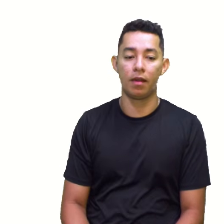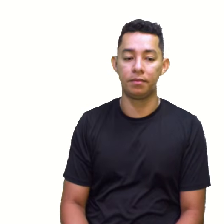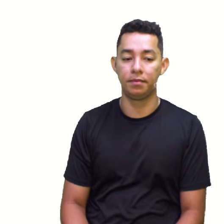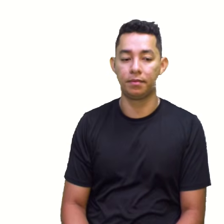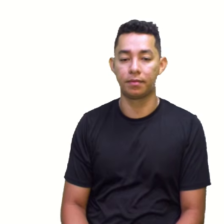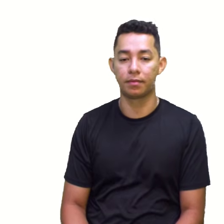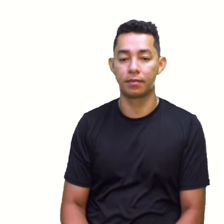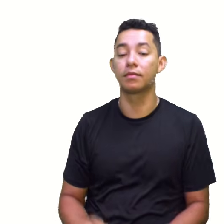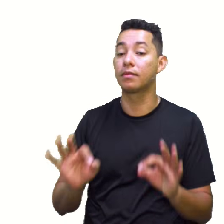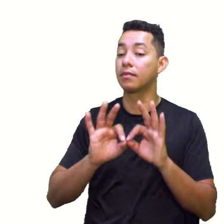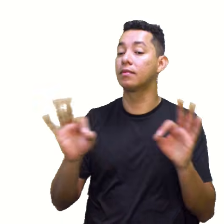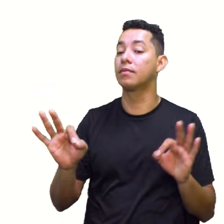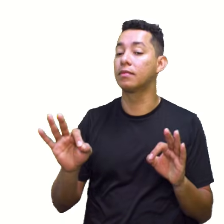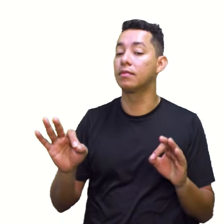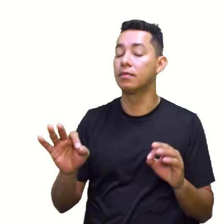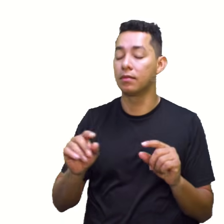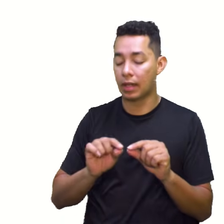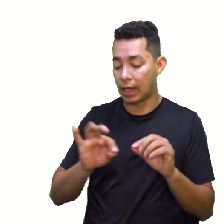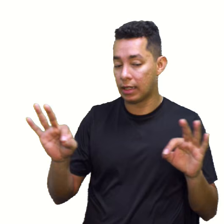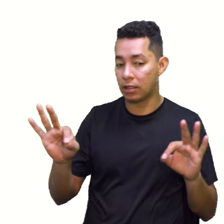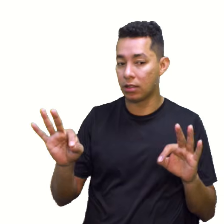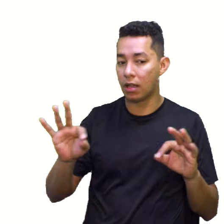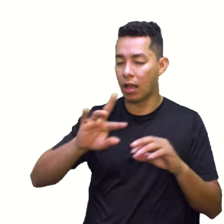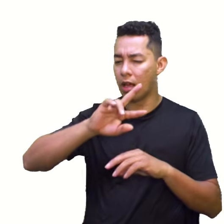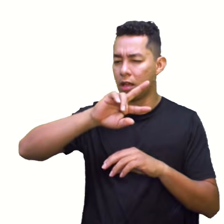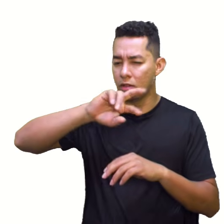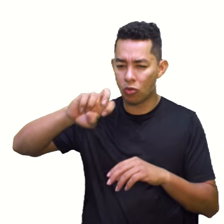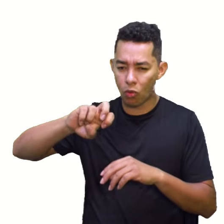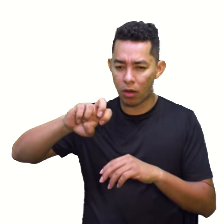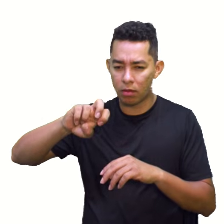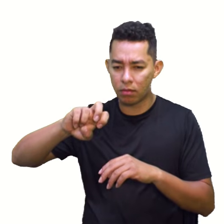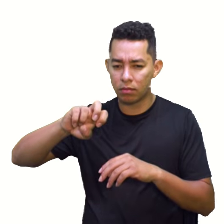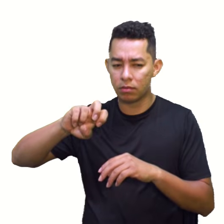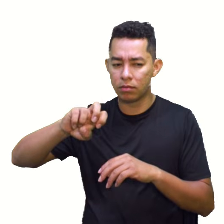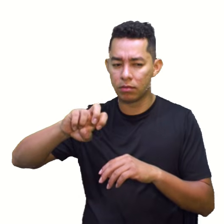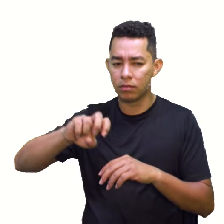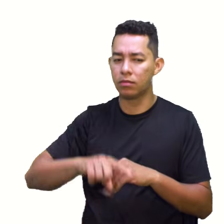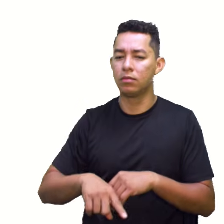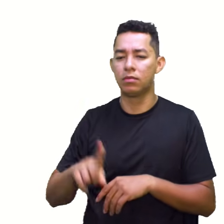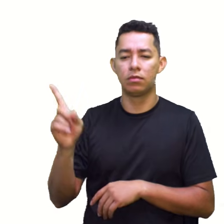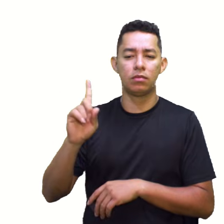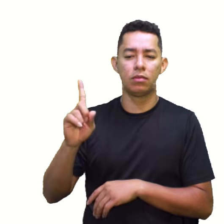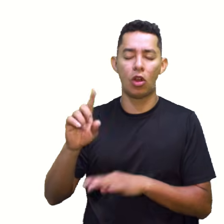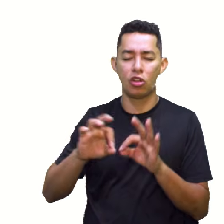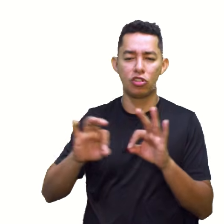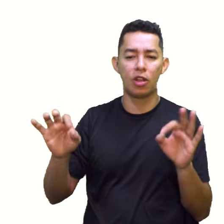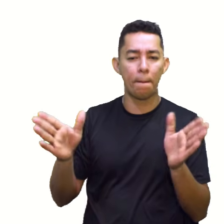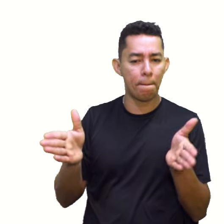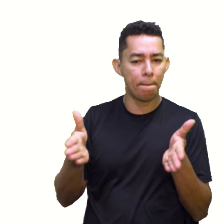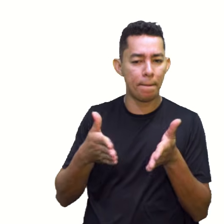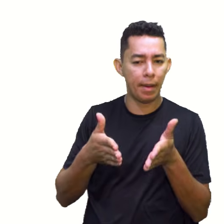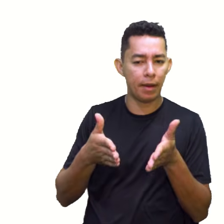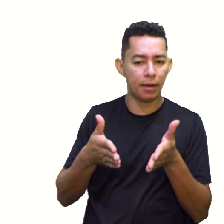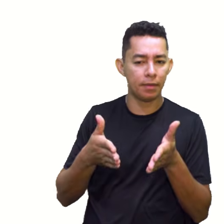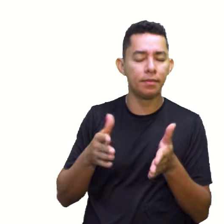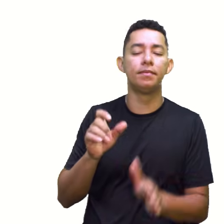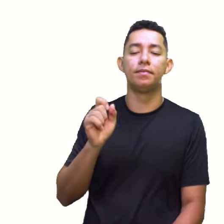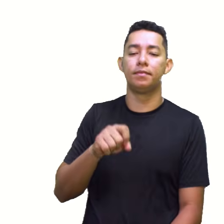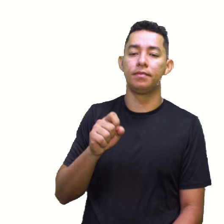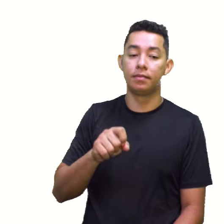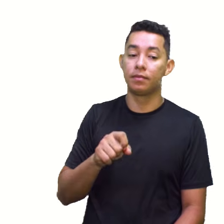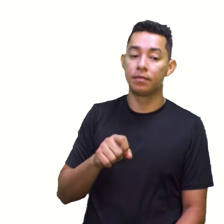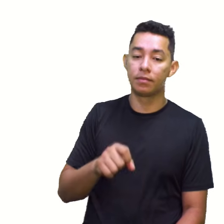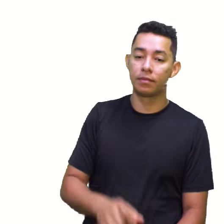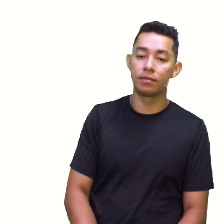A distância deu igual à soma? Não. A distância deu menor que a soma? Sim. Então